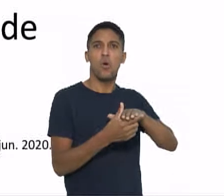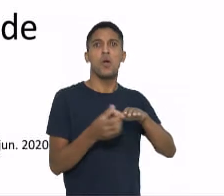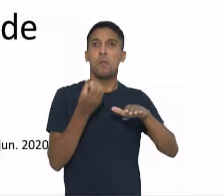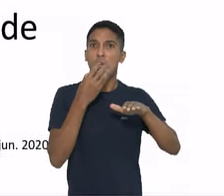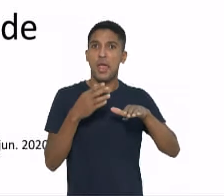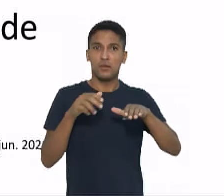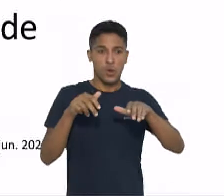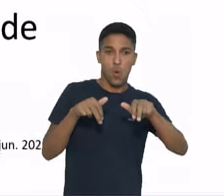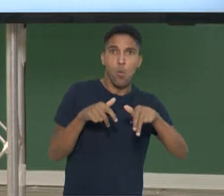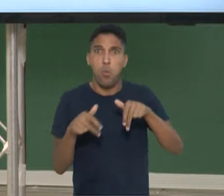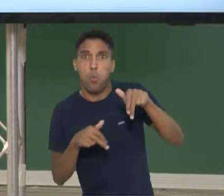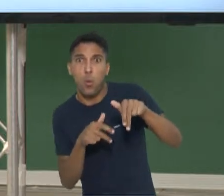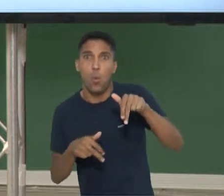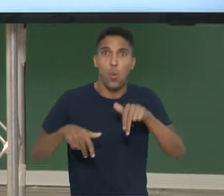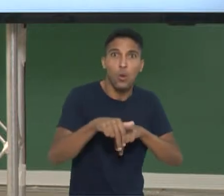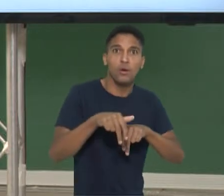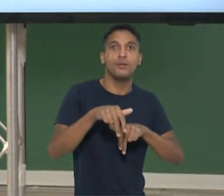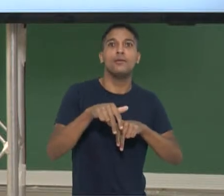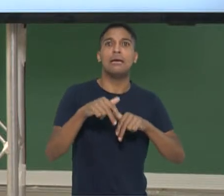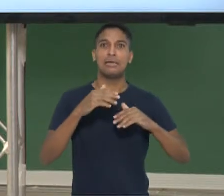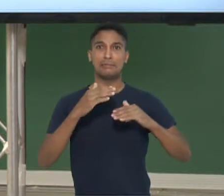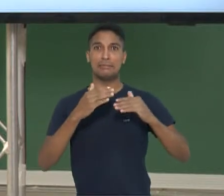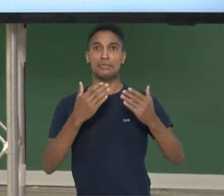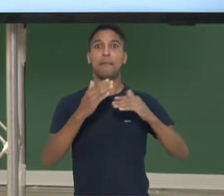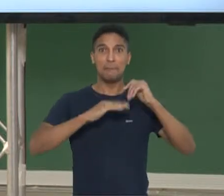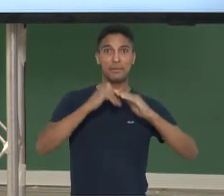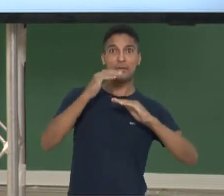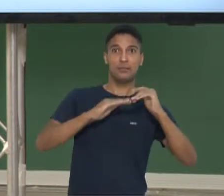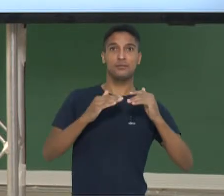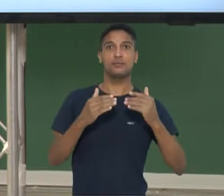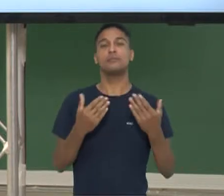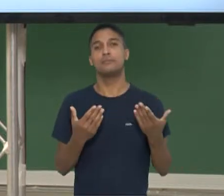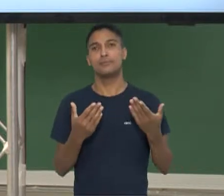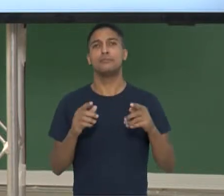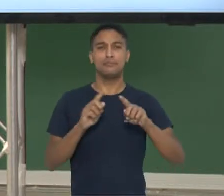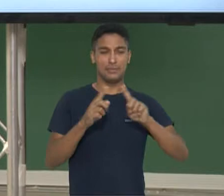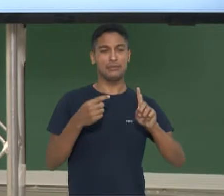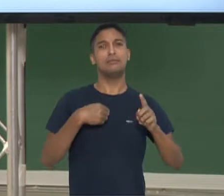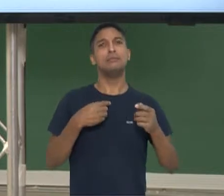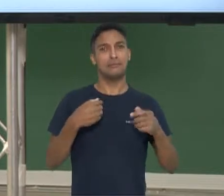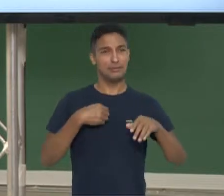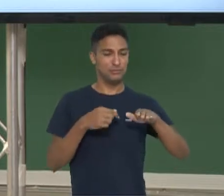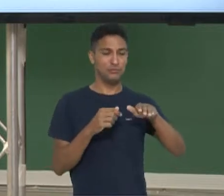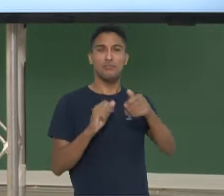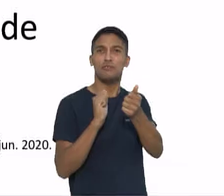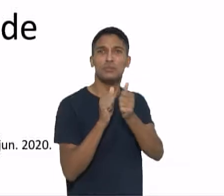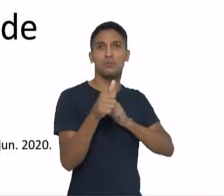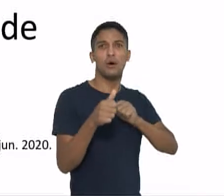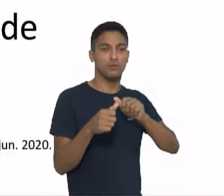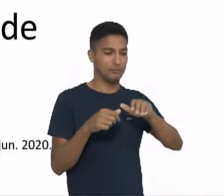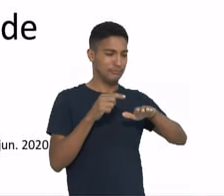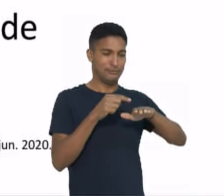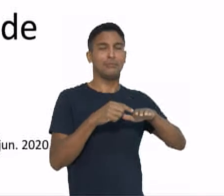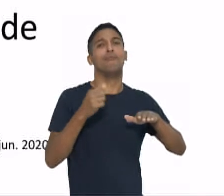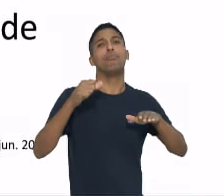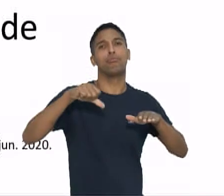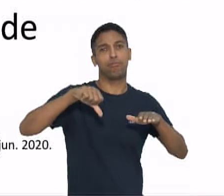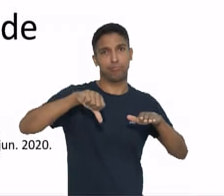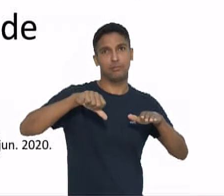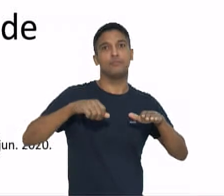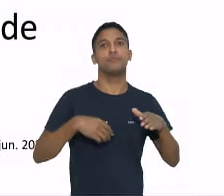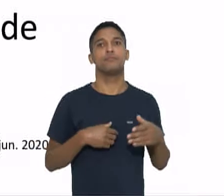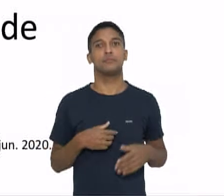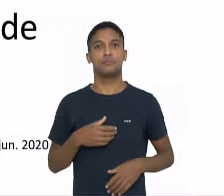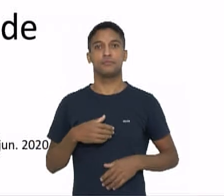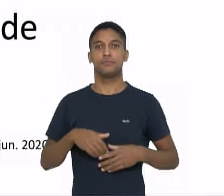meu pai me disse e eu acredito nisso. Né? Vos não sos como tus hermanos. Você não é como seus irmãos. E em cima me